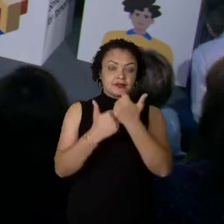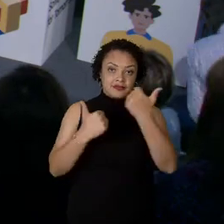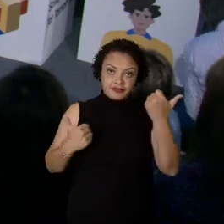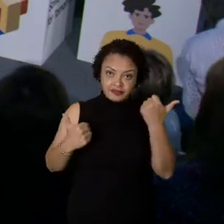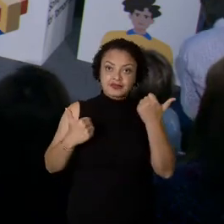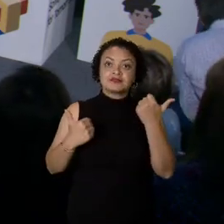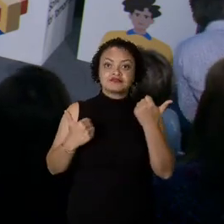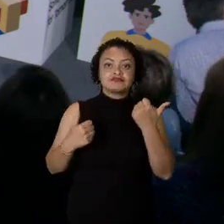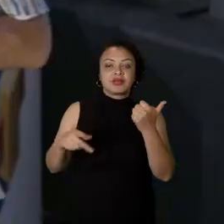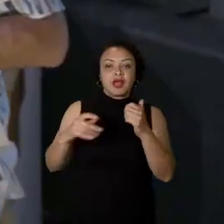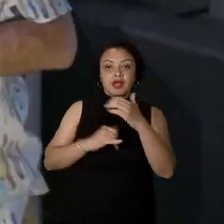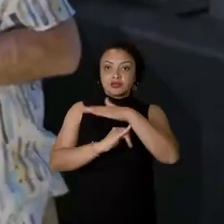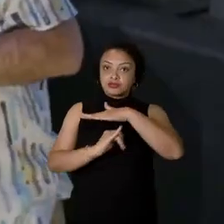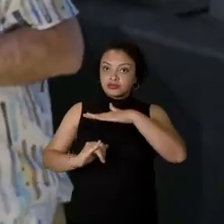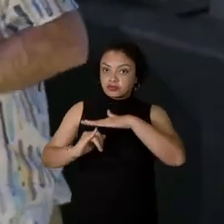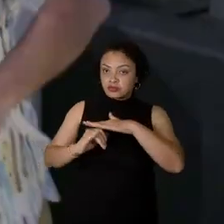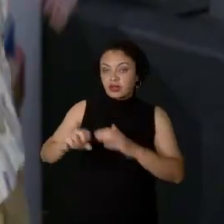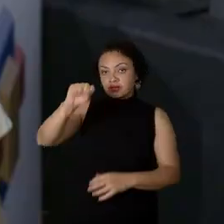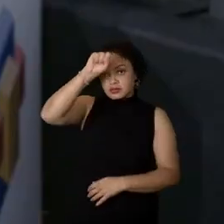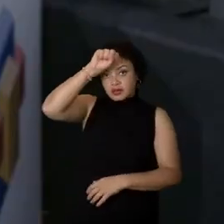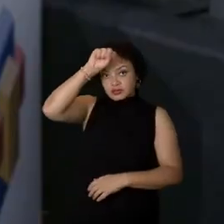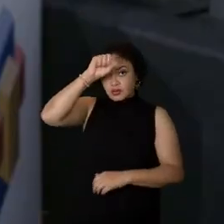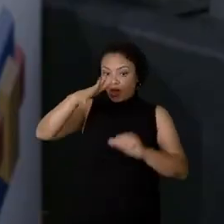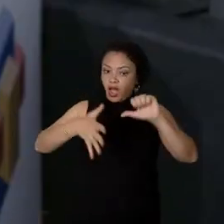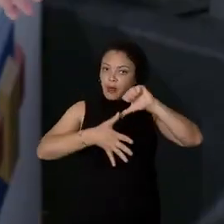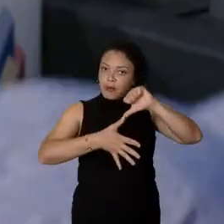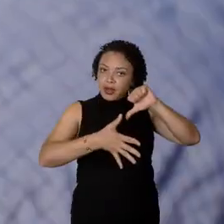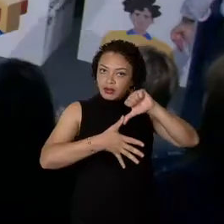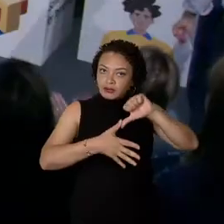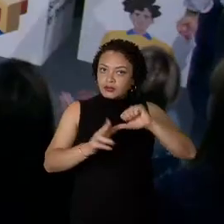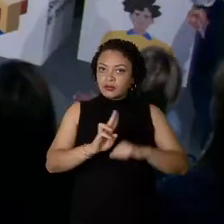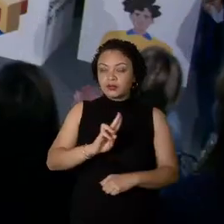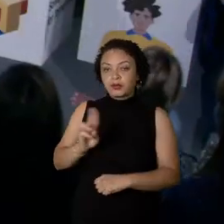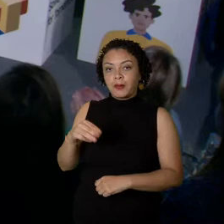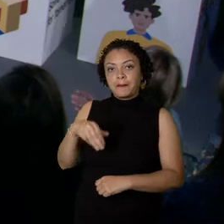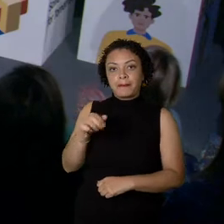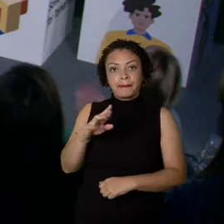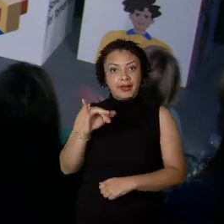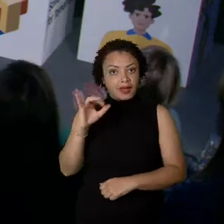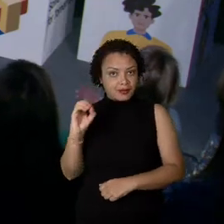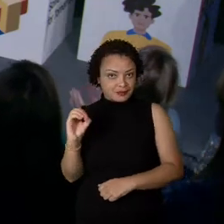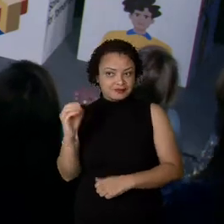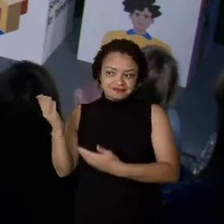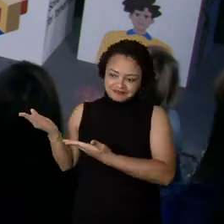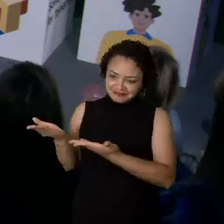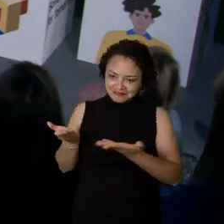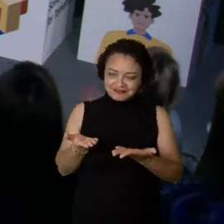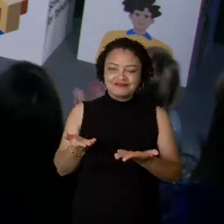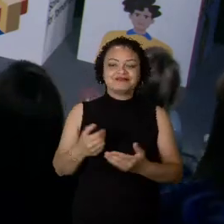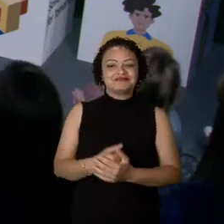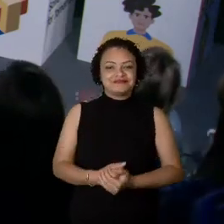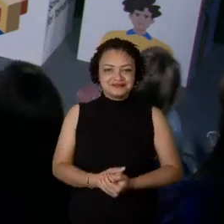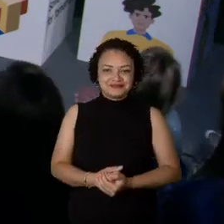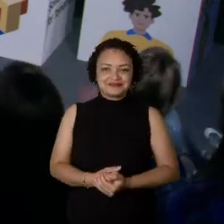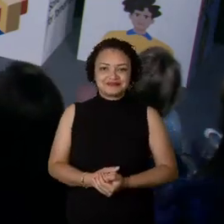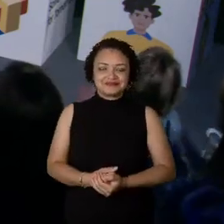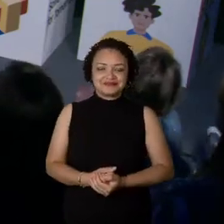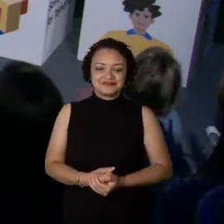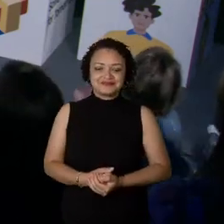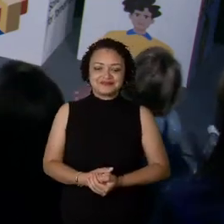Institucionais da Samsung para a América Latina, Mário Lafitte, que virá aqui no palco deixar uma mensagem para vocês.